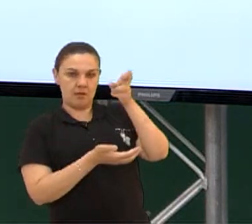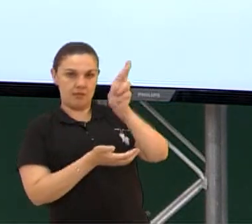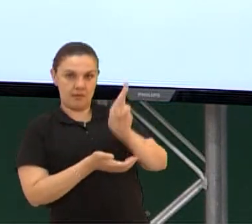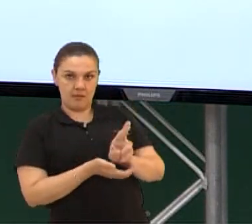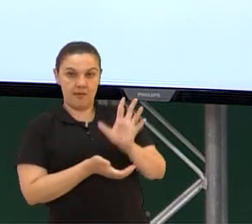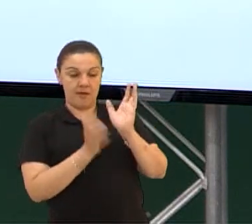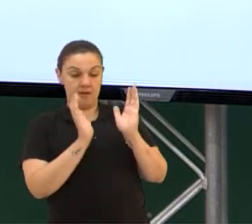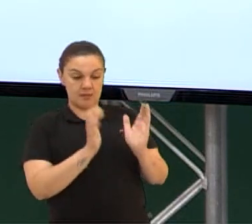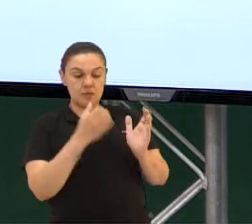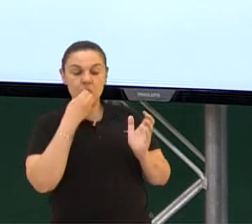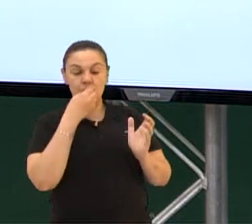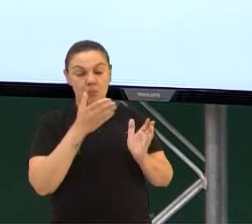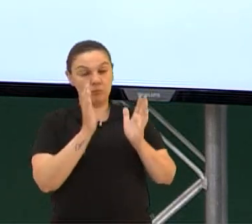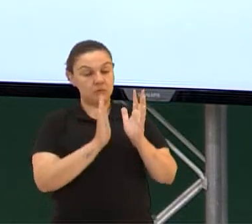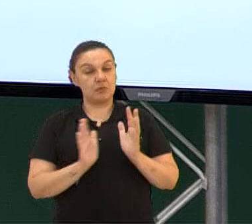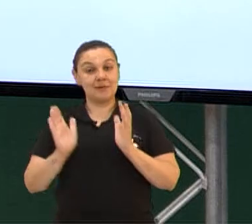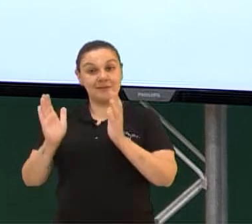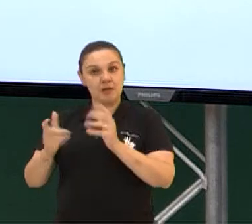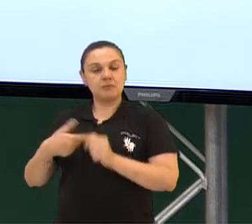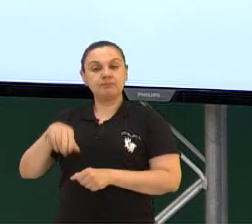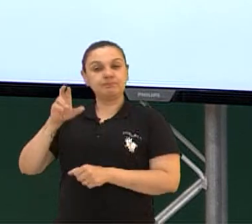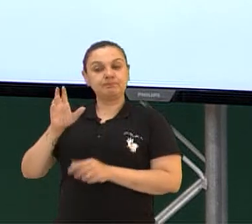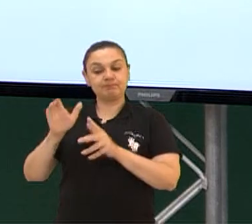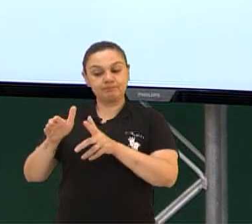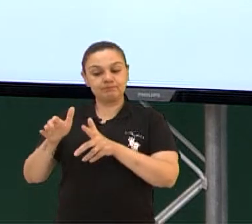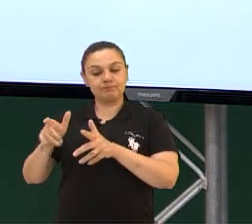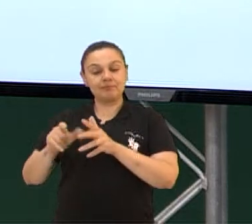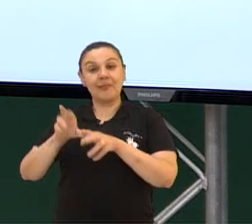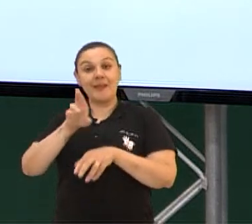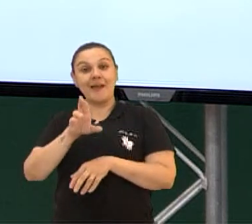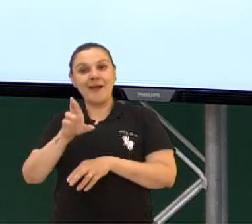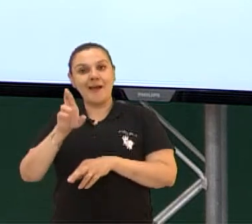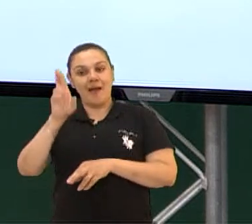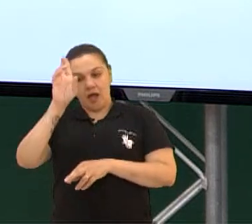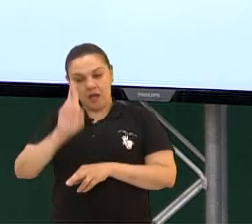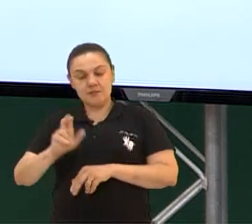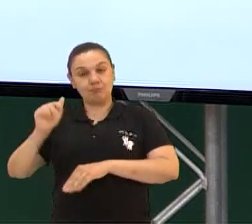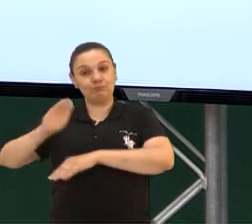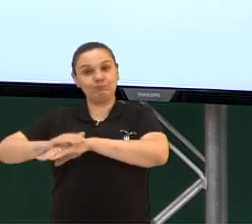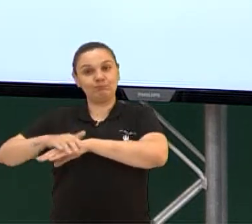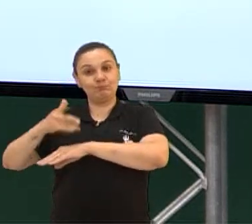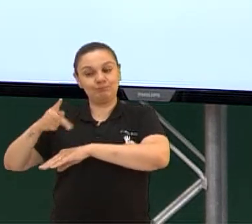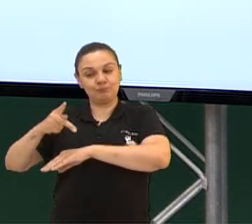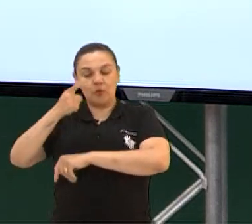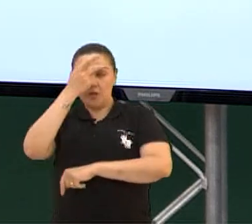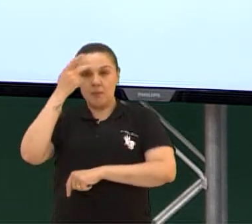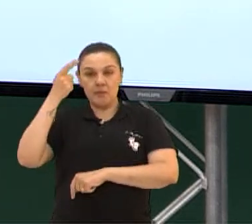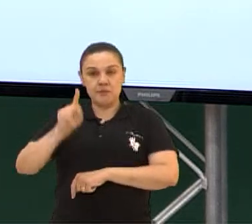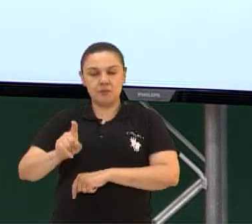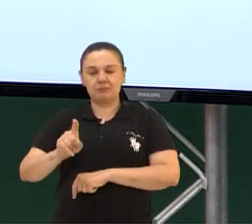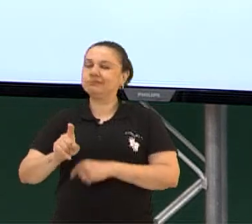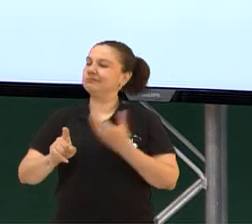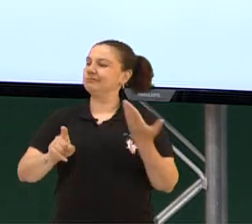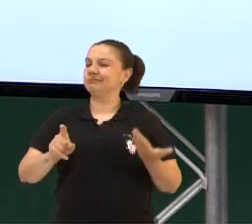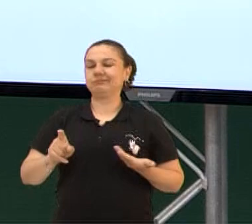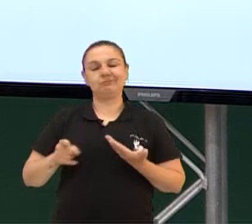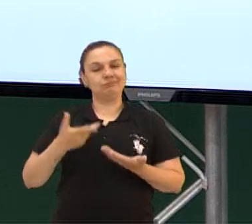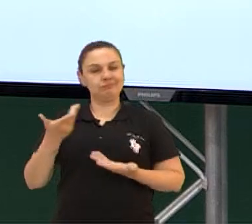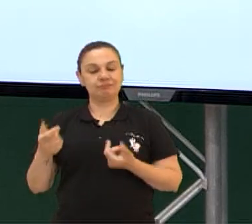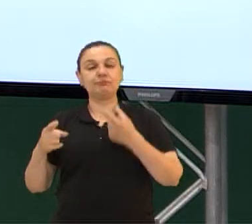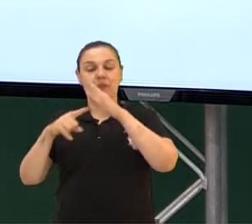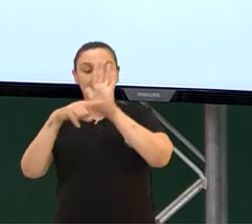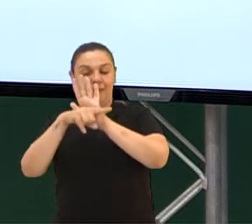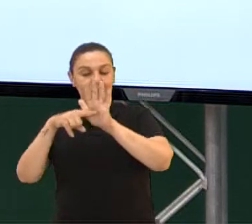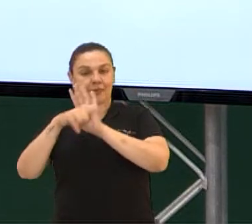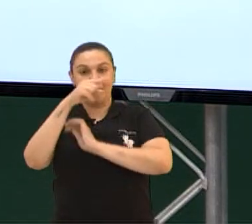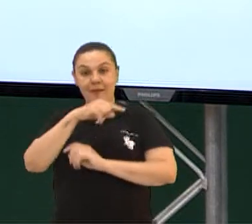algo bom tal, dessa racionalidade instrumental ou apenas razão instrumental que vai estar a serviço aí de aspectos